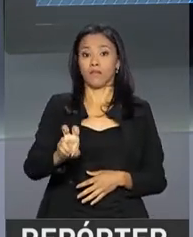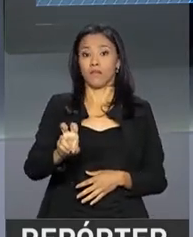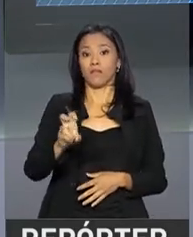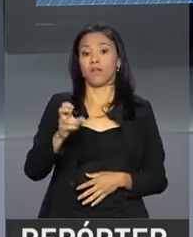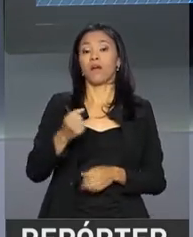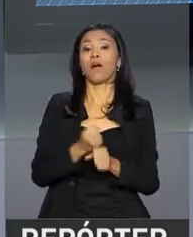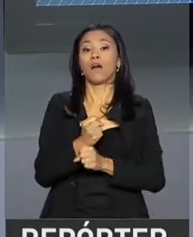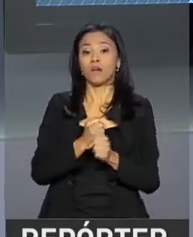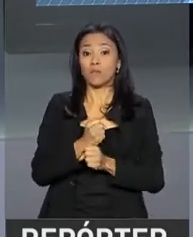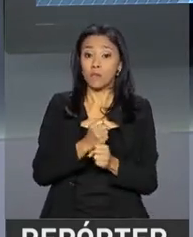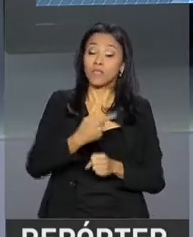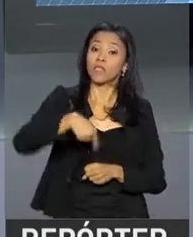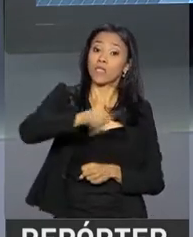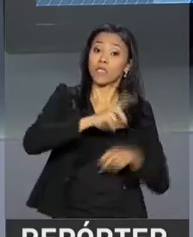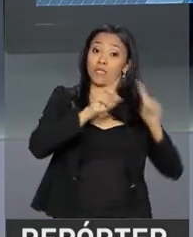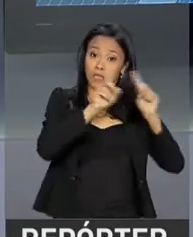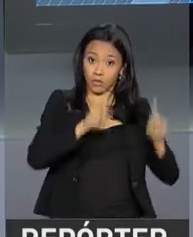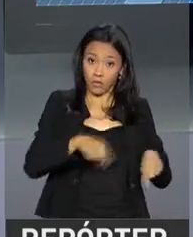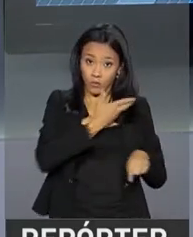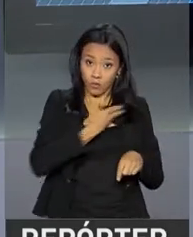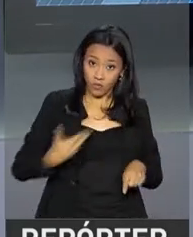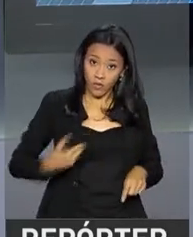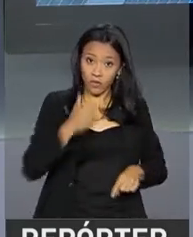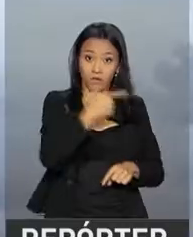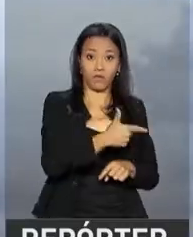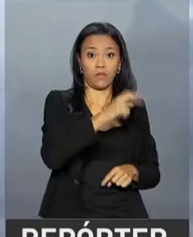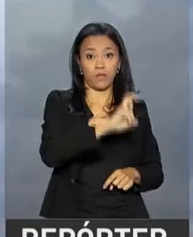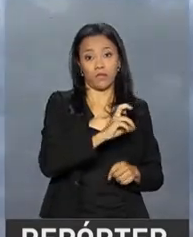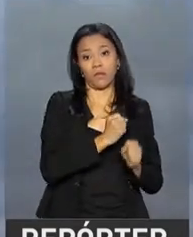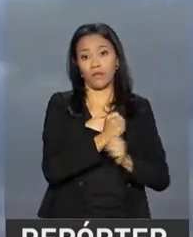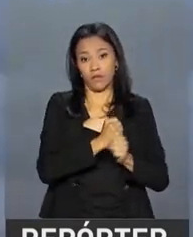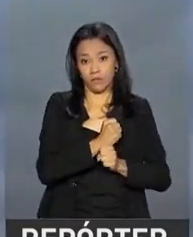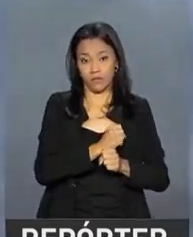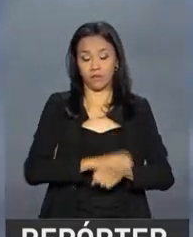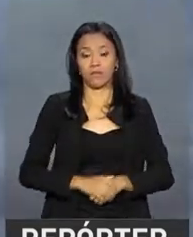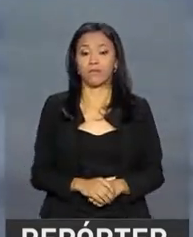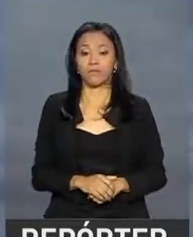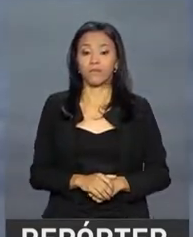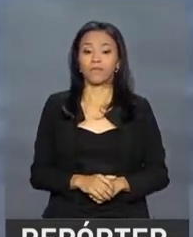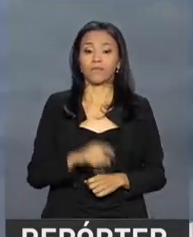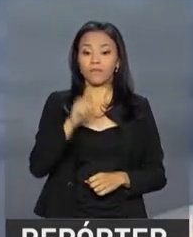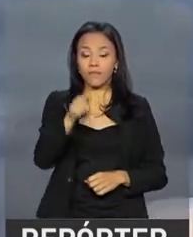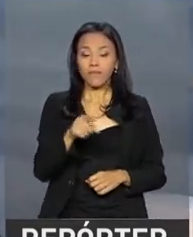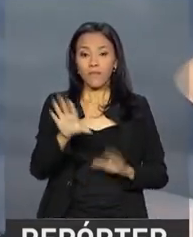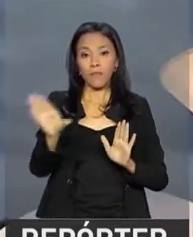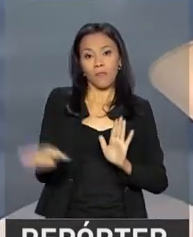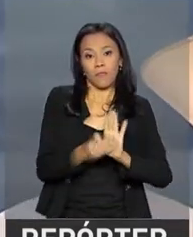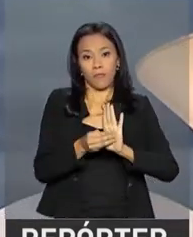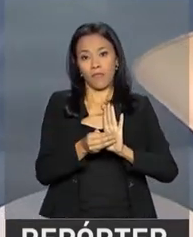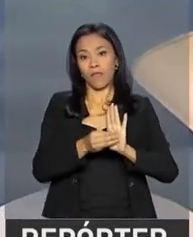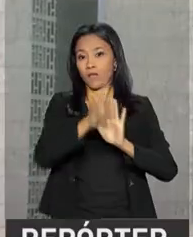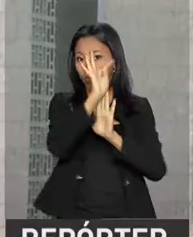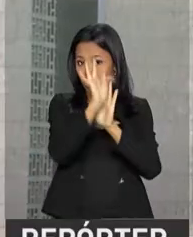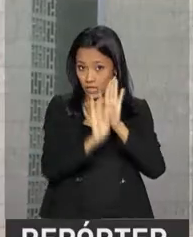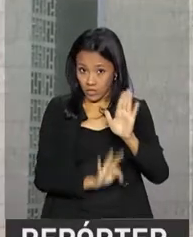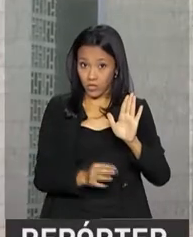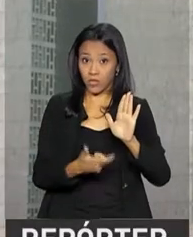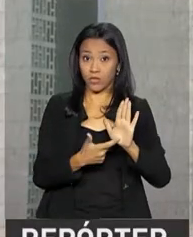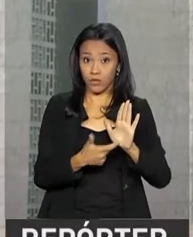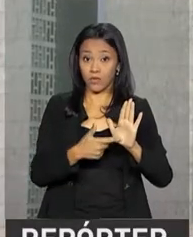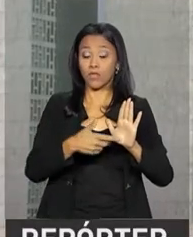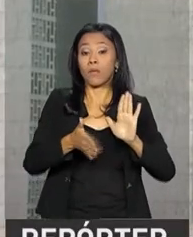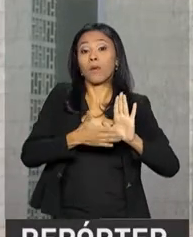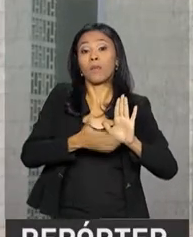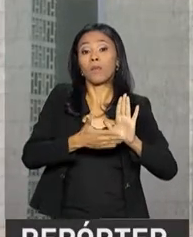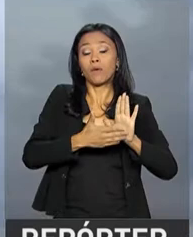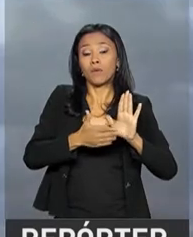mínimo de contribuição para os servidores públicos a emenda aglutinativa a pec da reforma da previdência traz